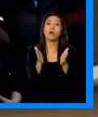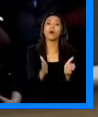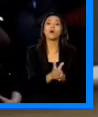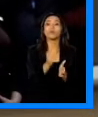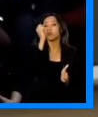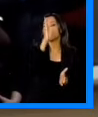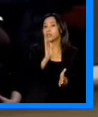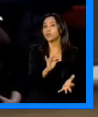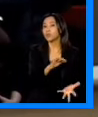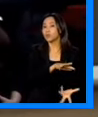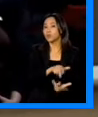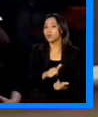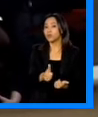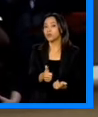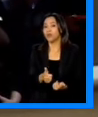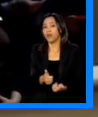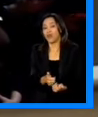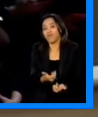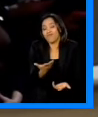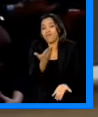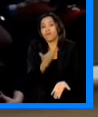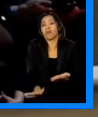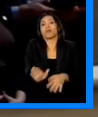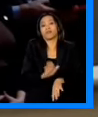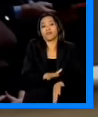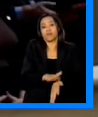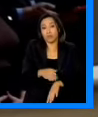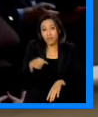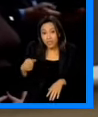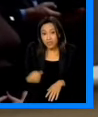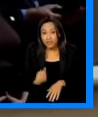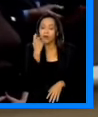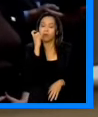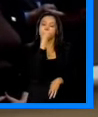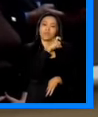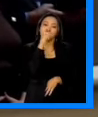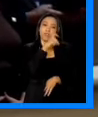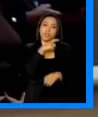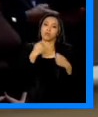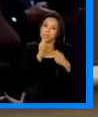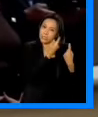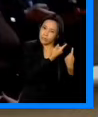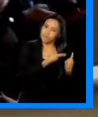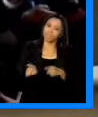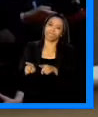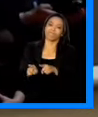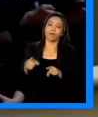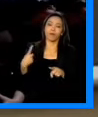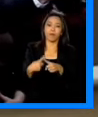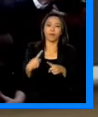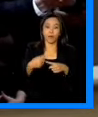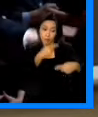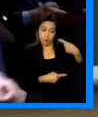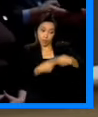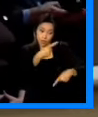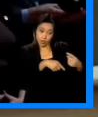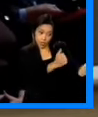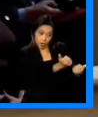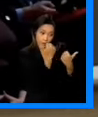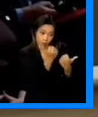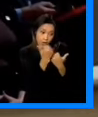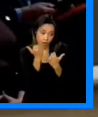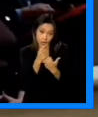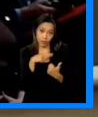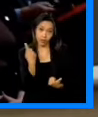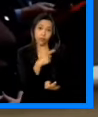e do mundo é um desperdício. Essa é uma mentira que precisa ser enfrentada, porque a política feita por todos nós, quem